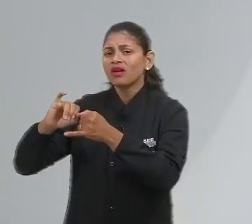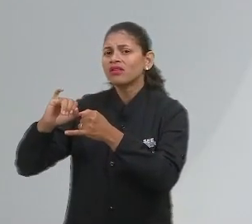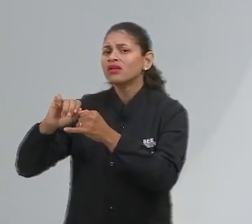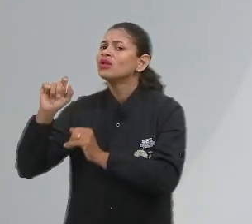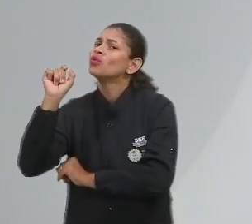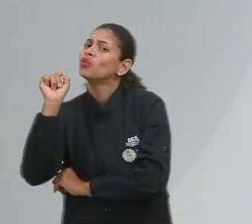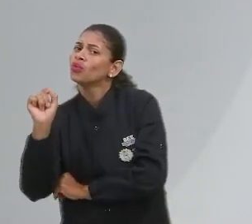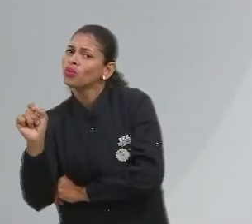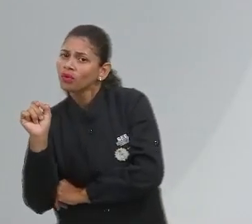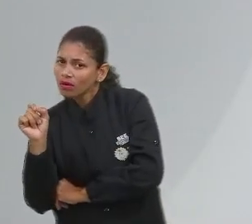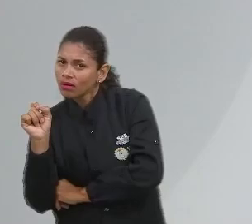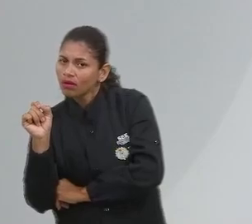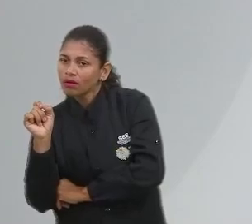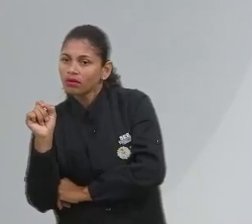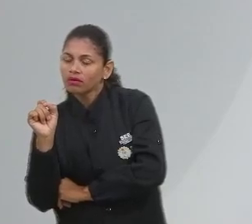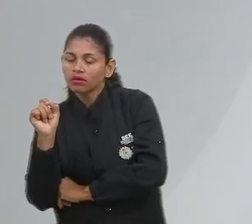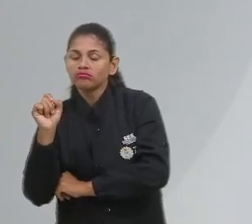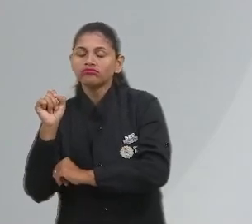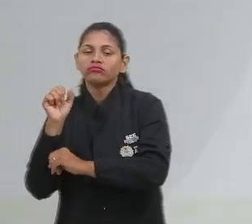melhor, certo?